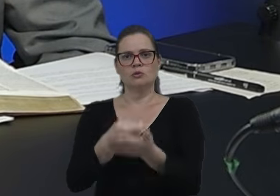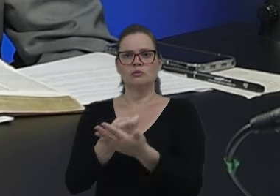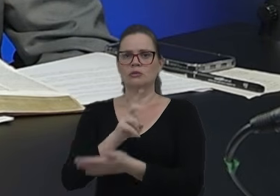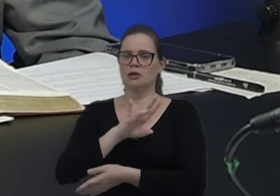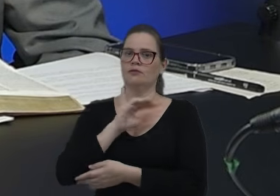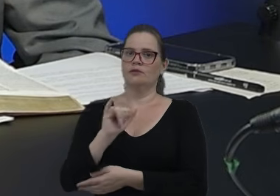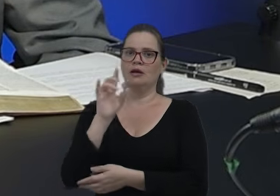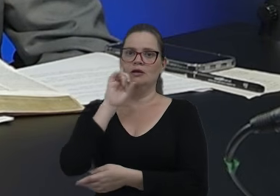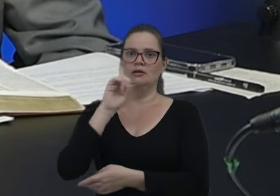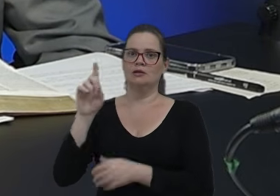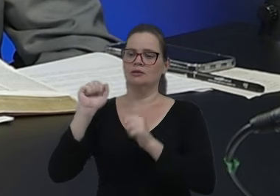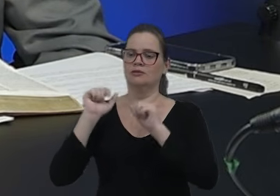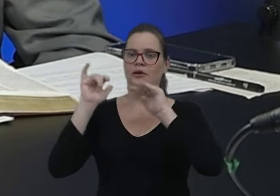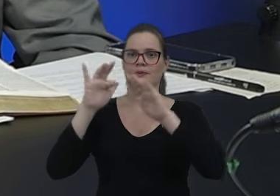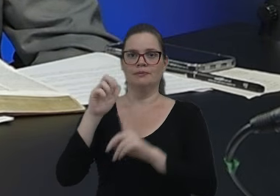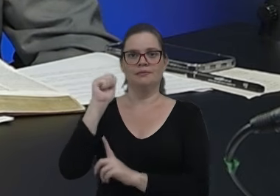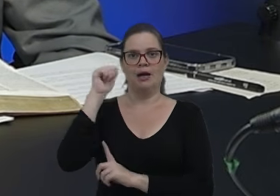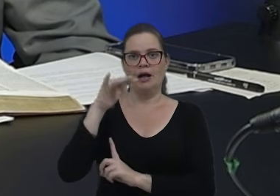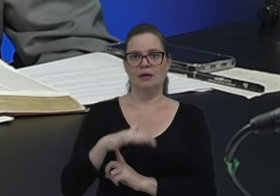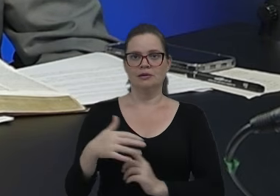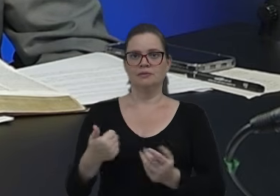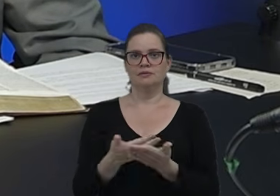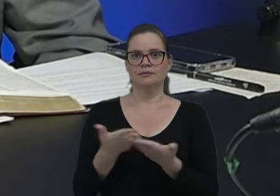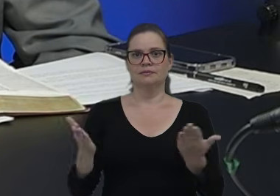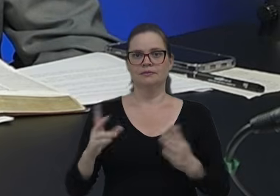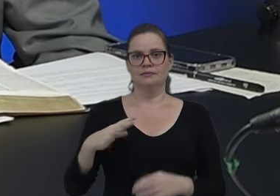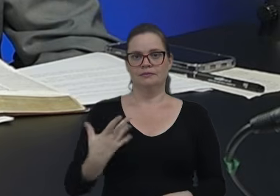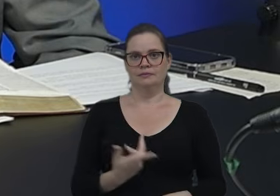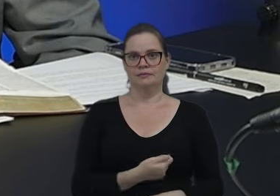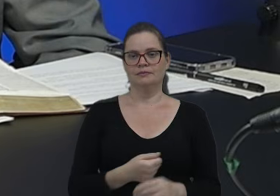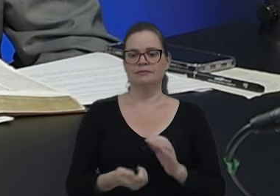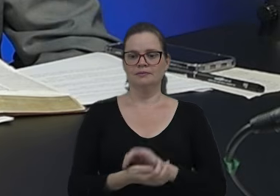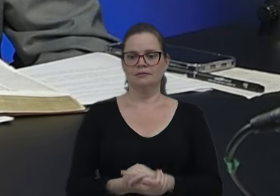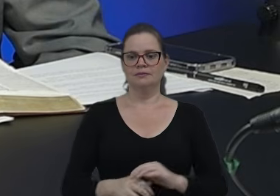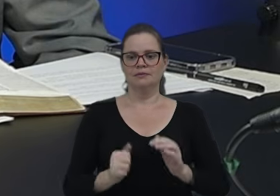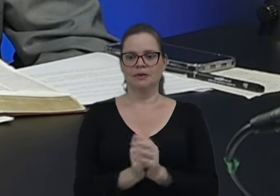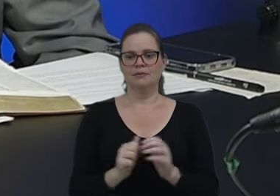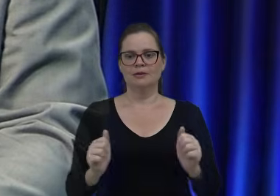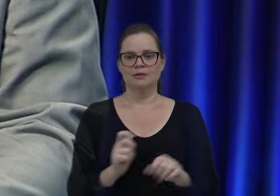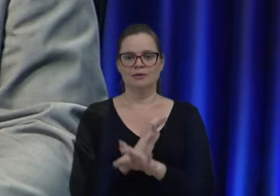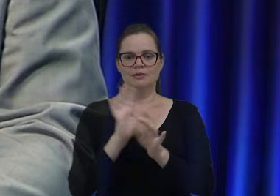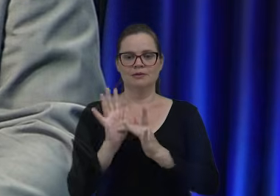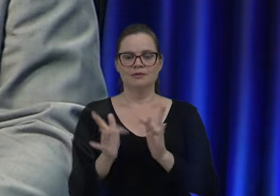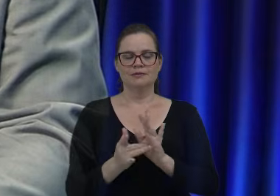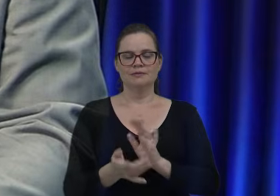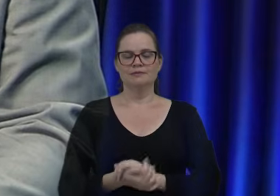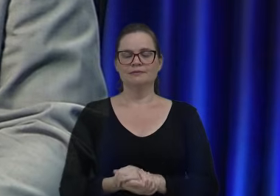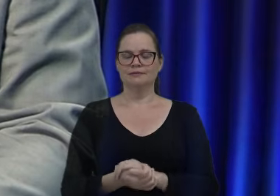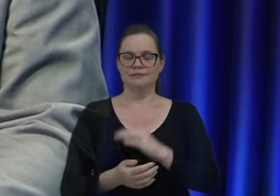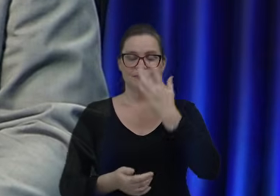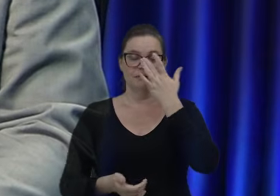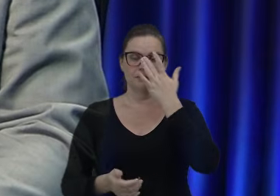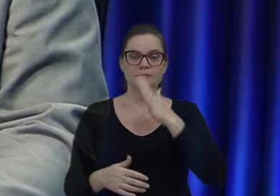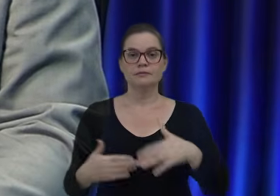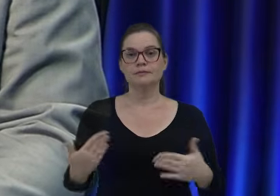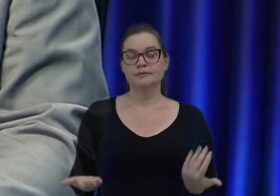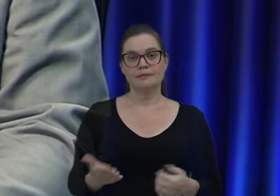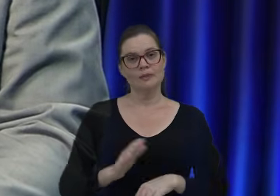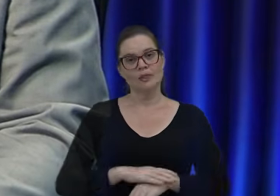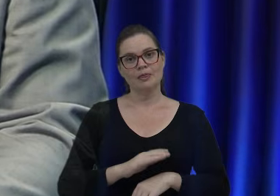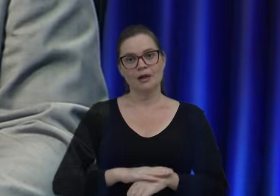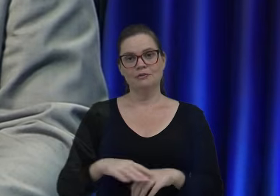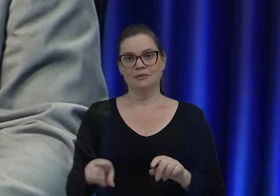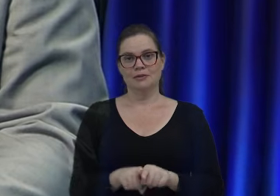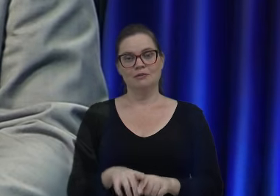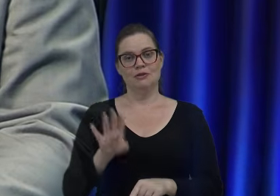graça ao coração do homem, trazendo salvação. Glória a Deus. Jesus. Amém. Muito bem, nosso tempo também